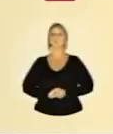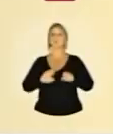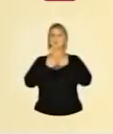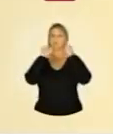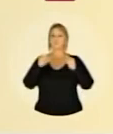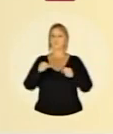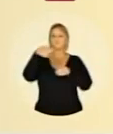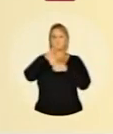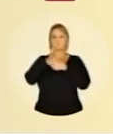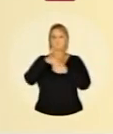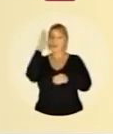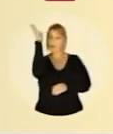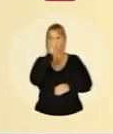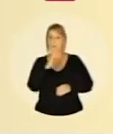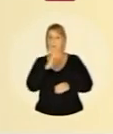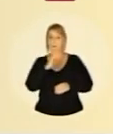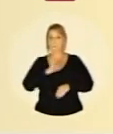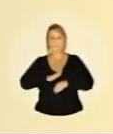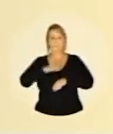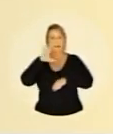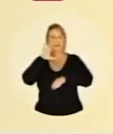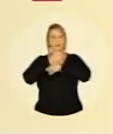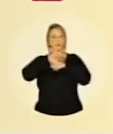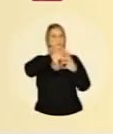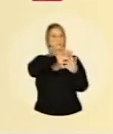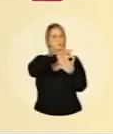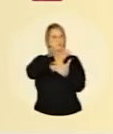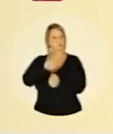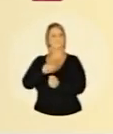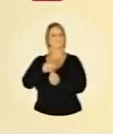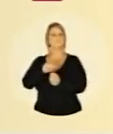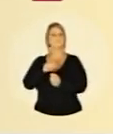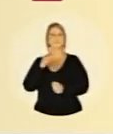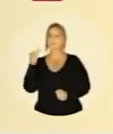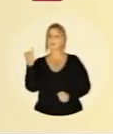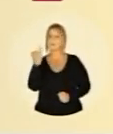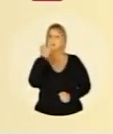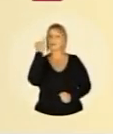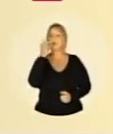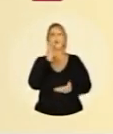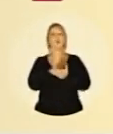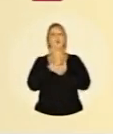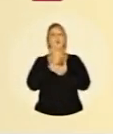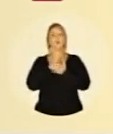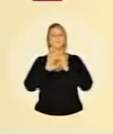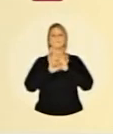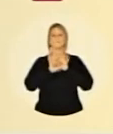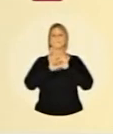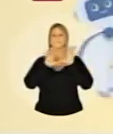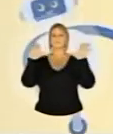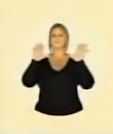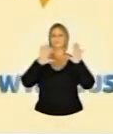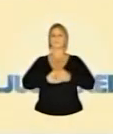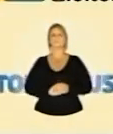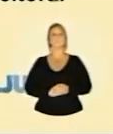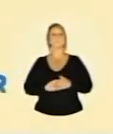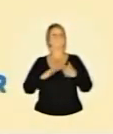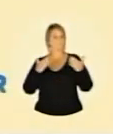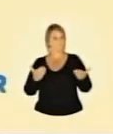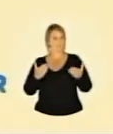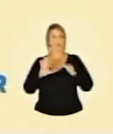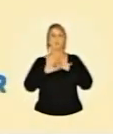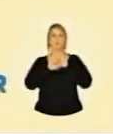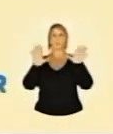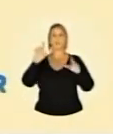O sistema eleitoral brasileiro é um dos mais seguros do mundo e isso é essencial para manter nossa democracia.